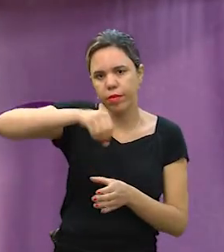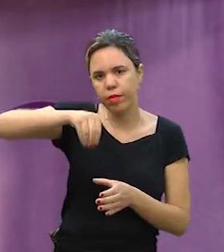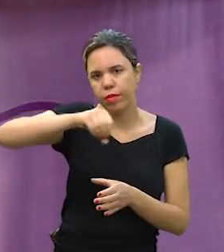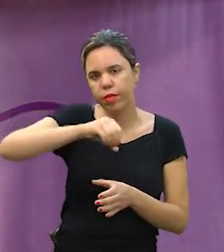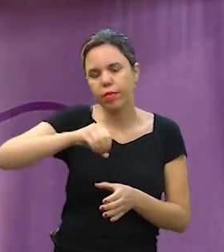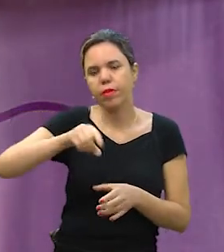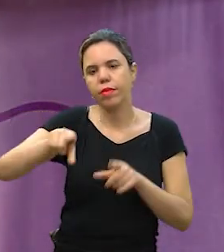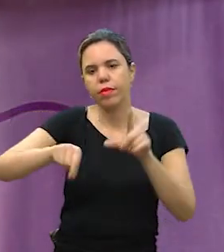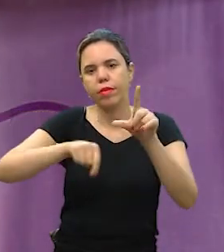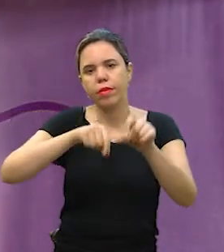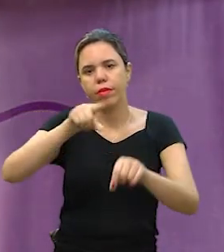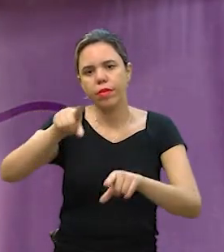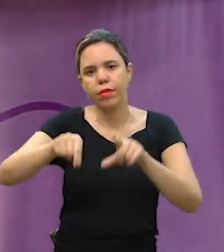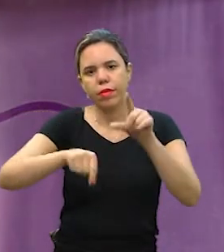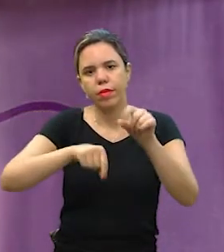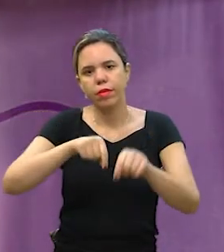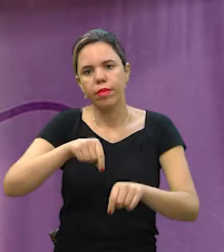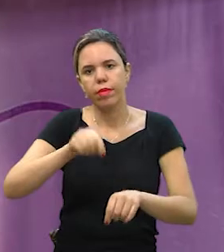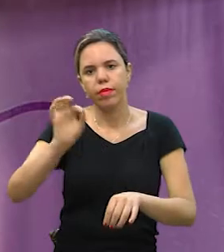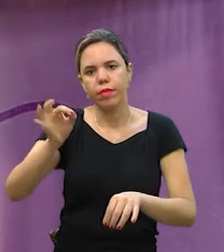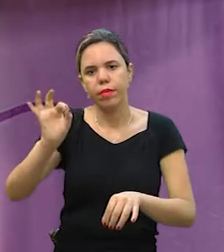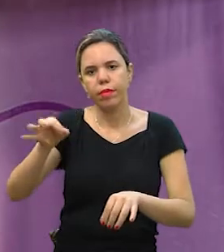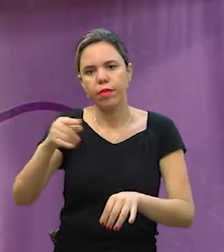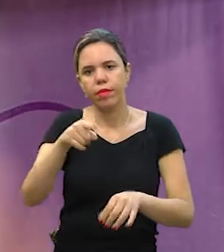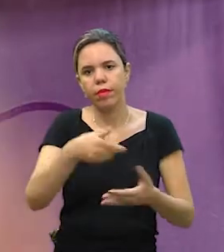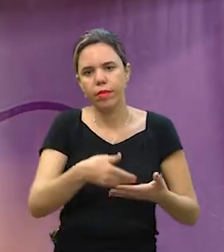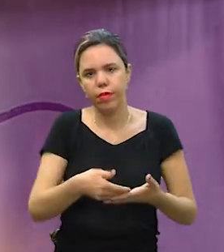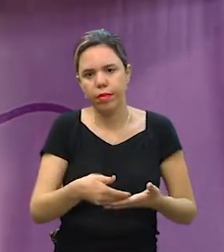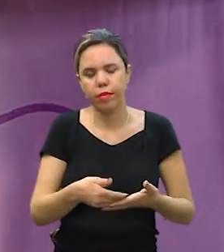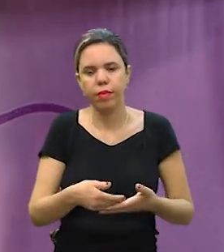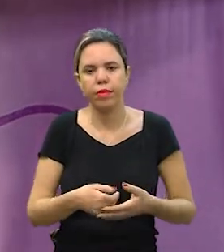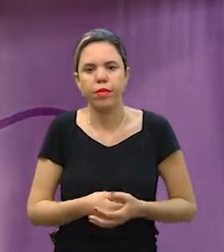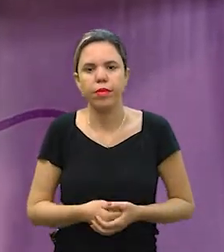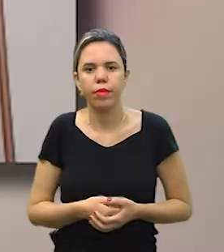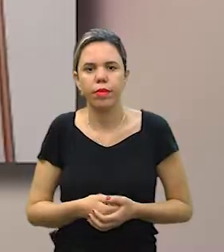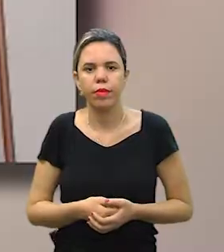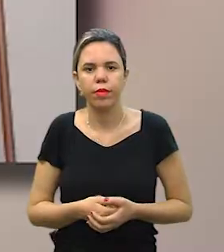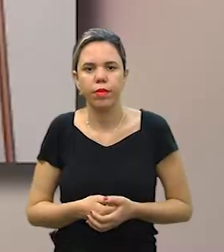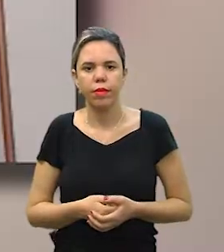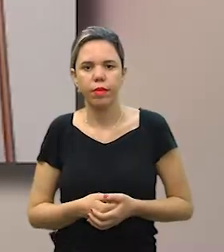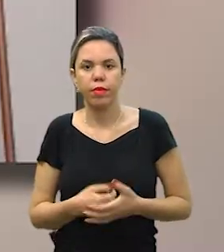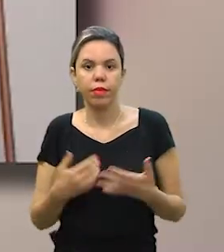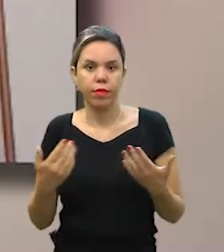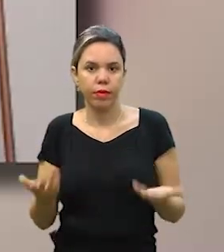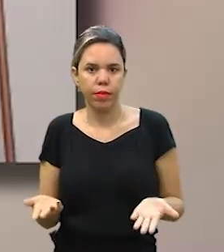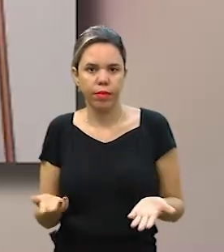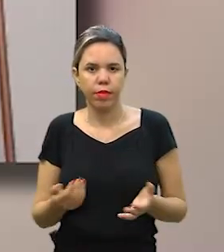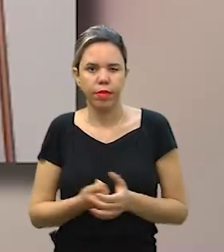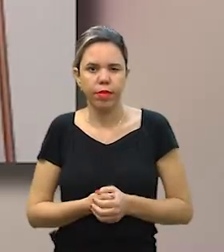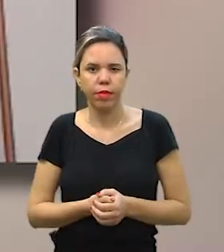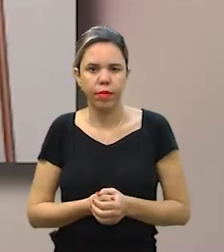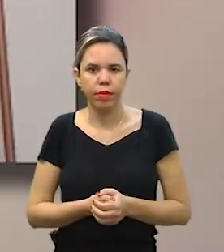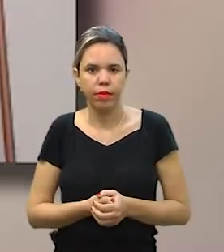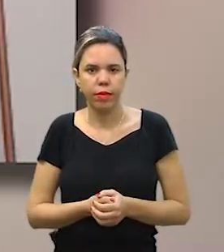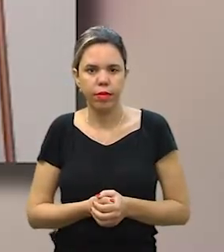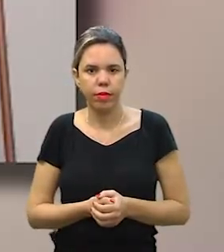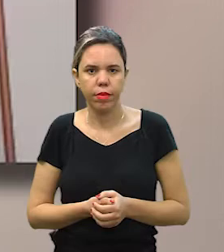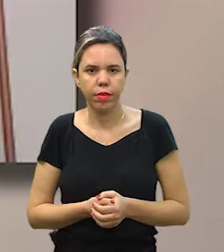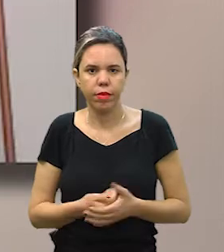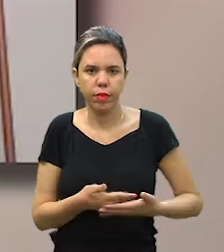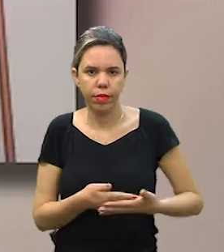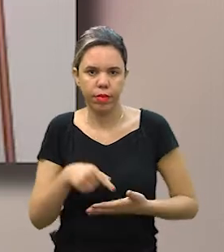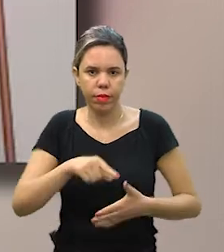que acontece a escolha da fórmula certa para aquele bebezinho? Bom, então,